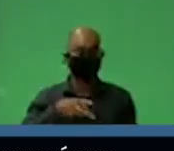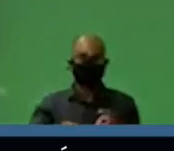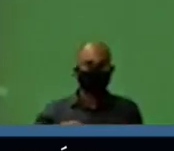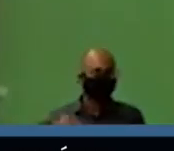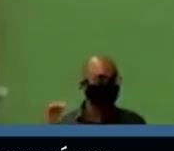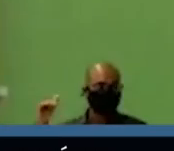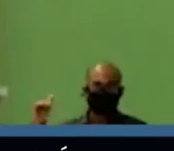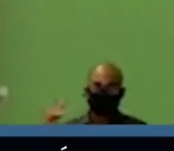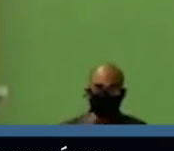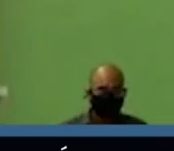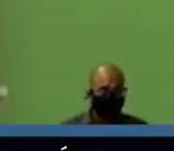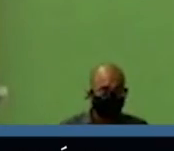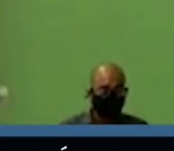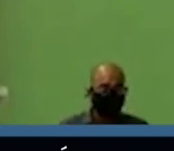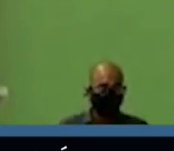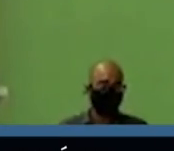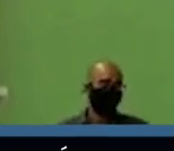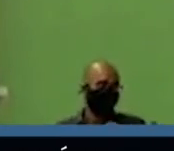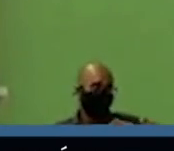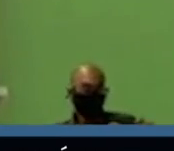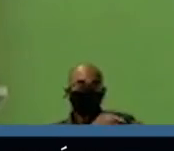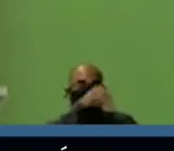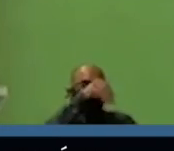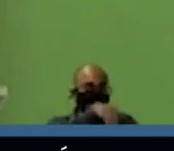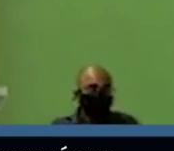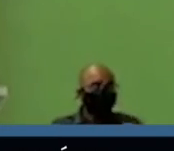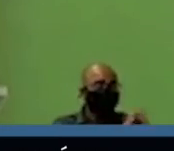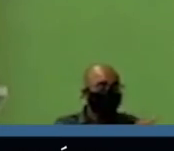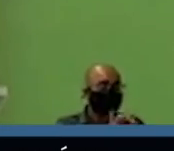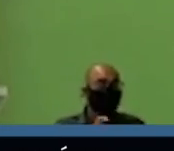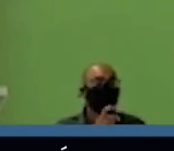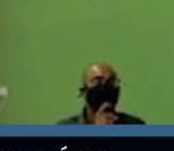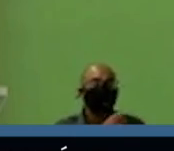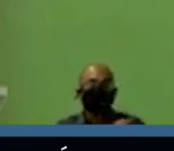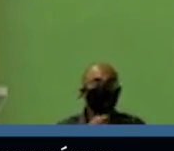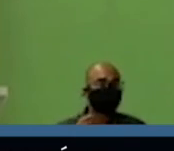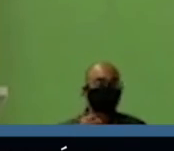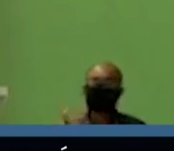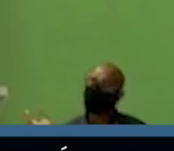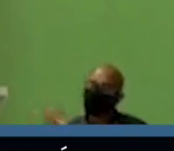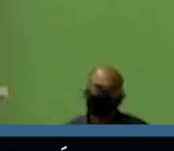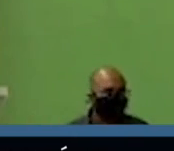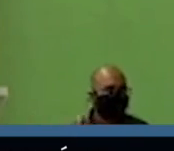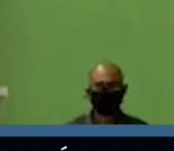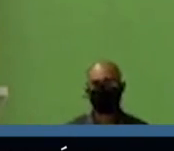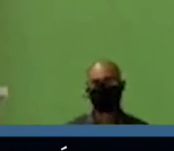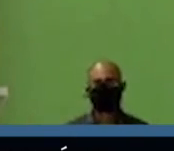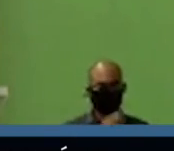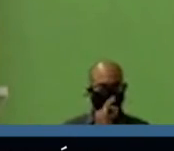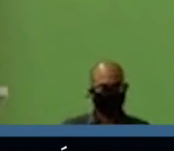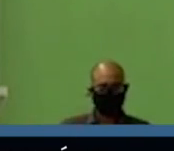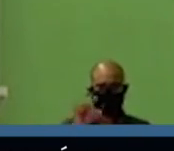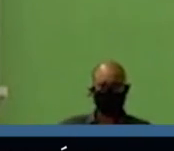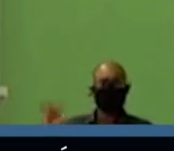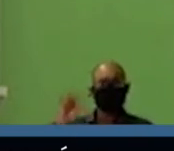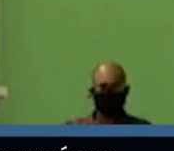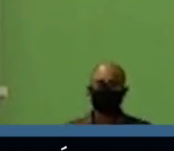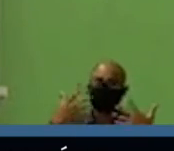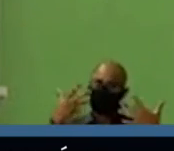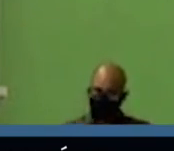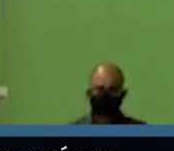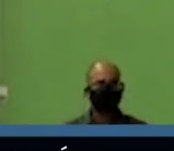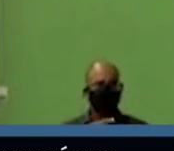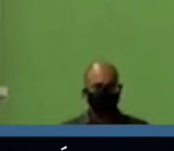até acabar a dose que está dentro da geladeira. Vamos vacinar todos.